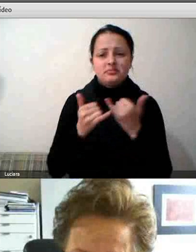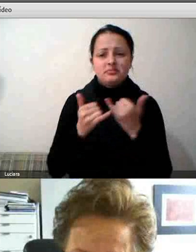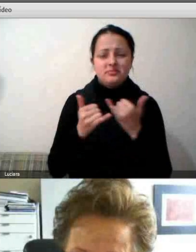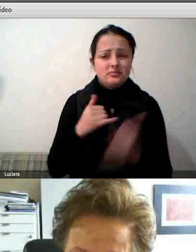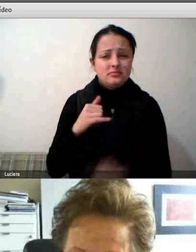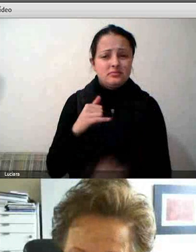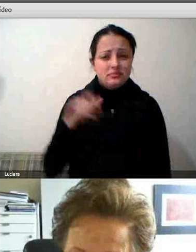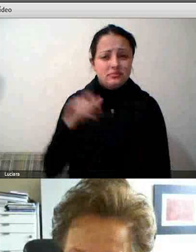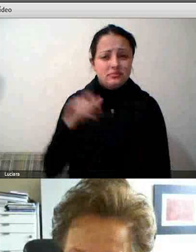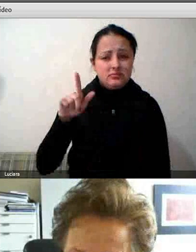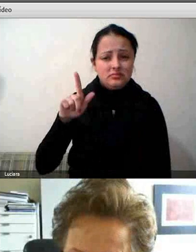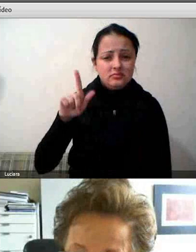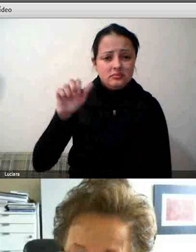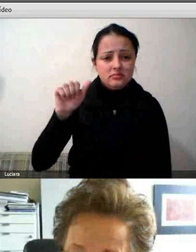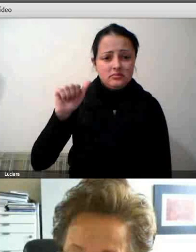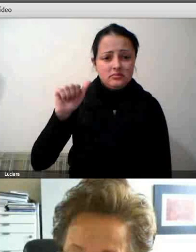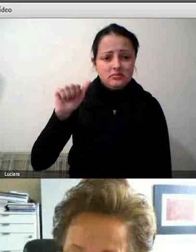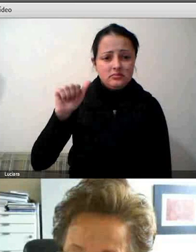exemplo,